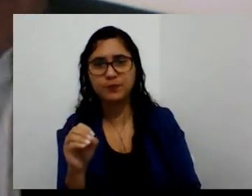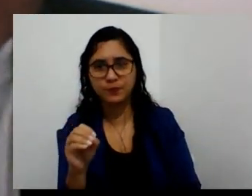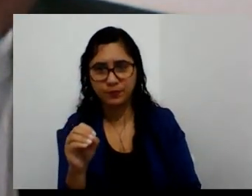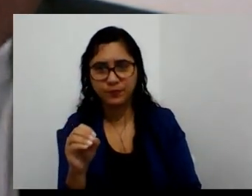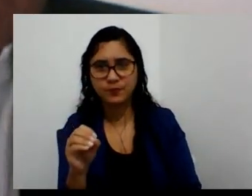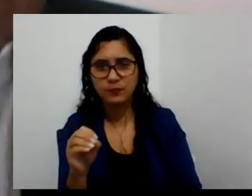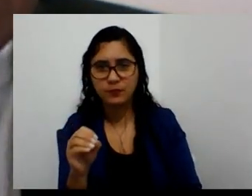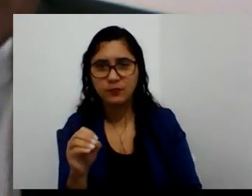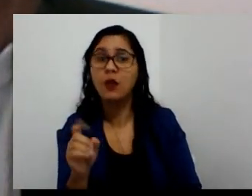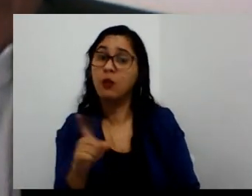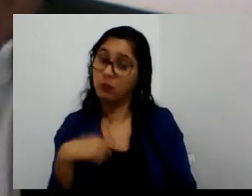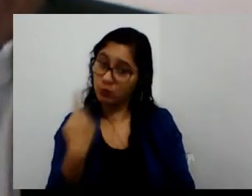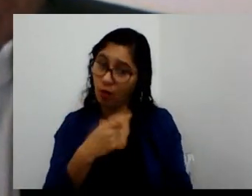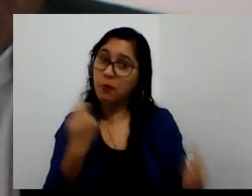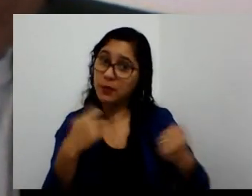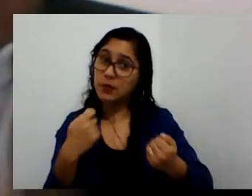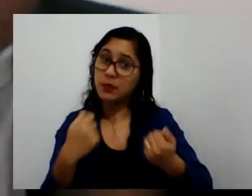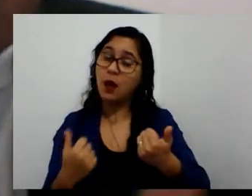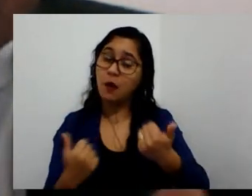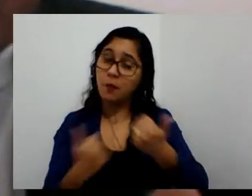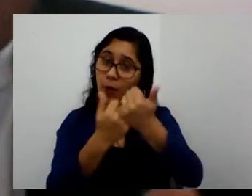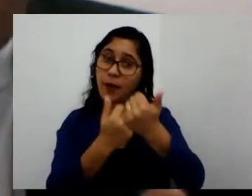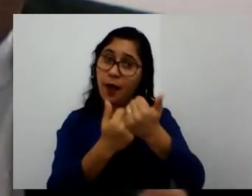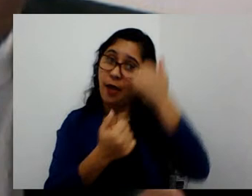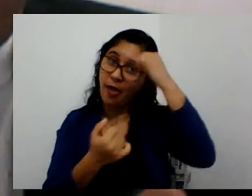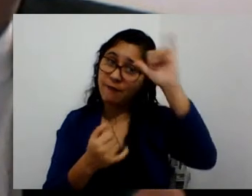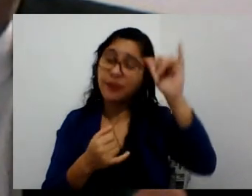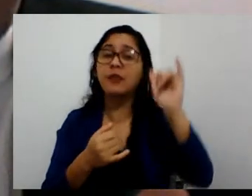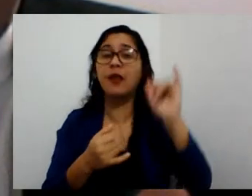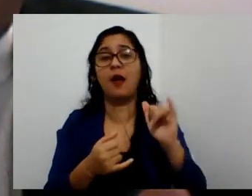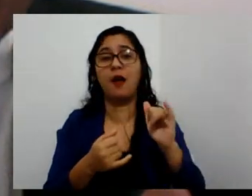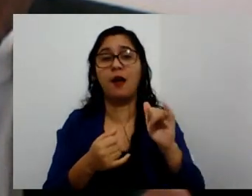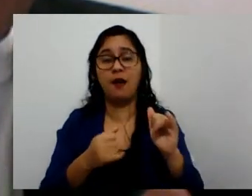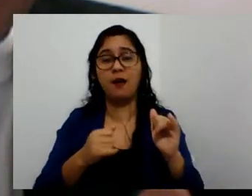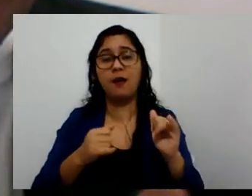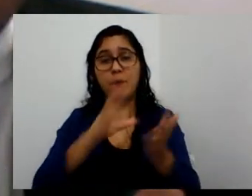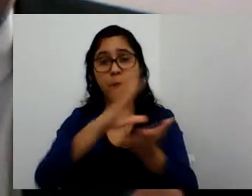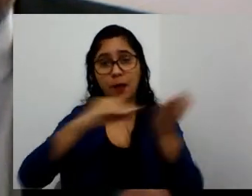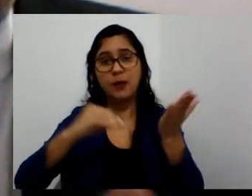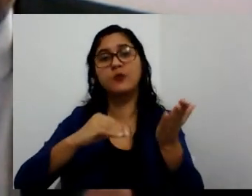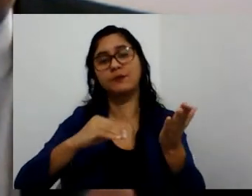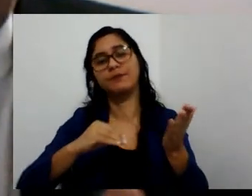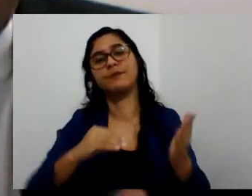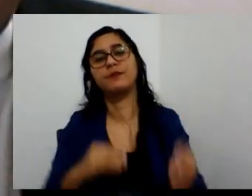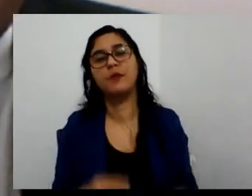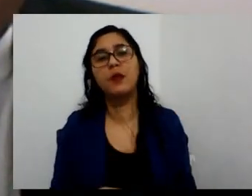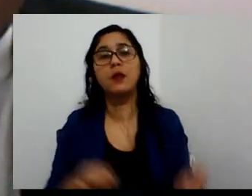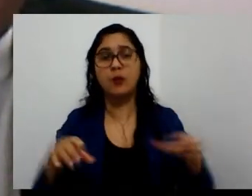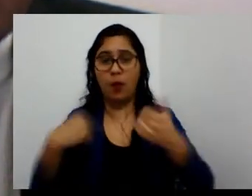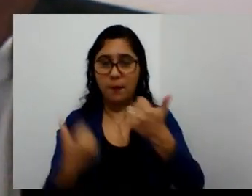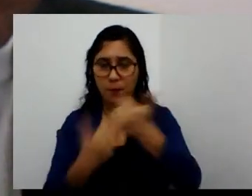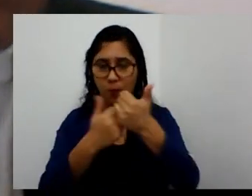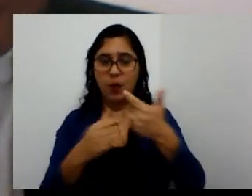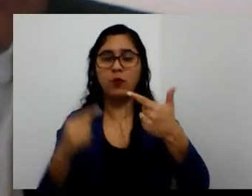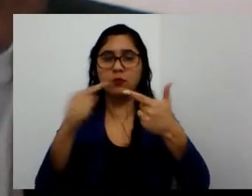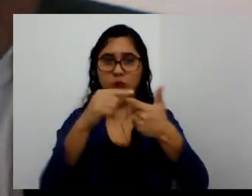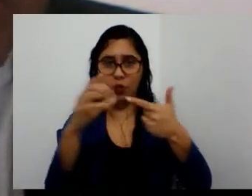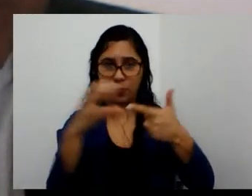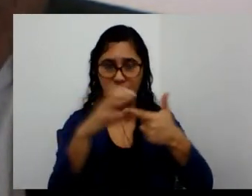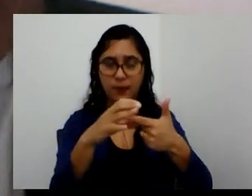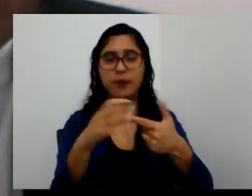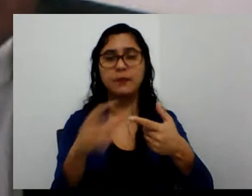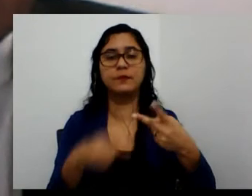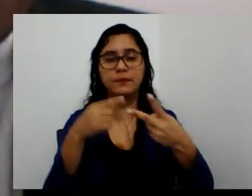a prevenção à ética. Então, resumindo, apoio aos nossos comitês, disseminação de